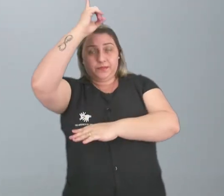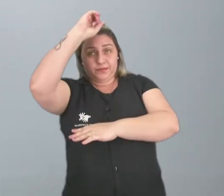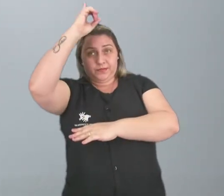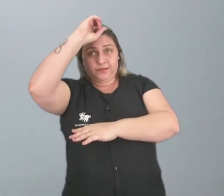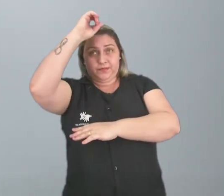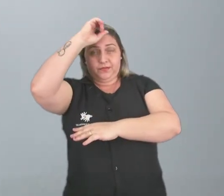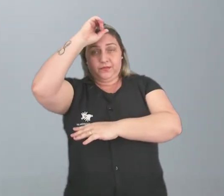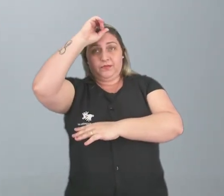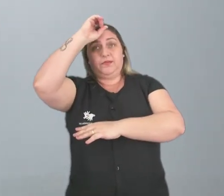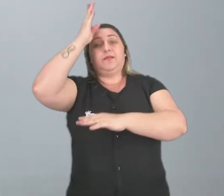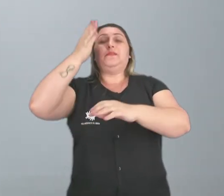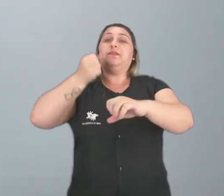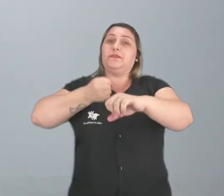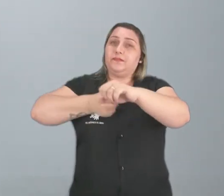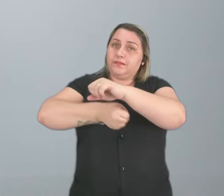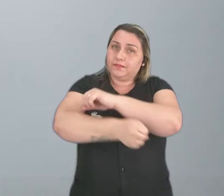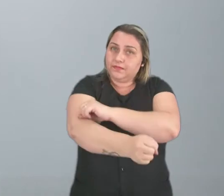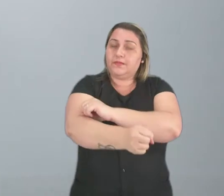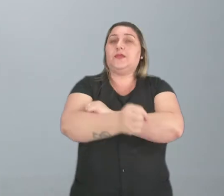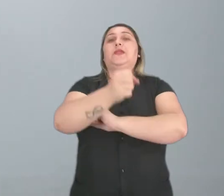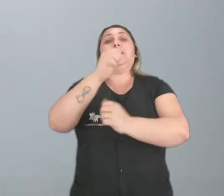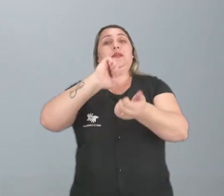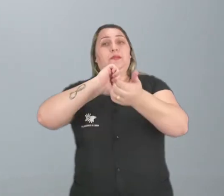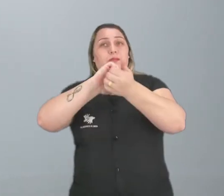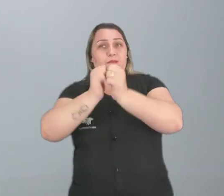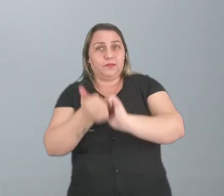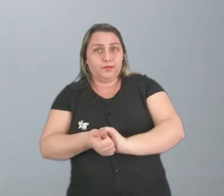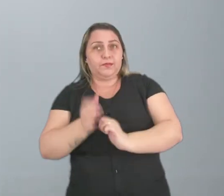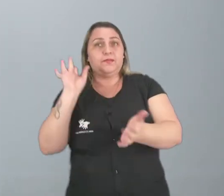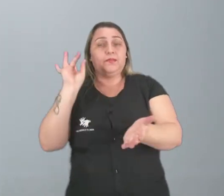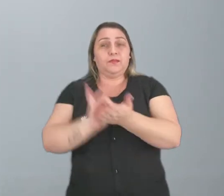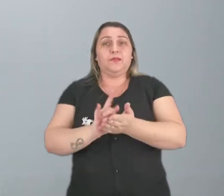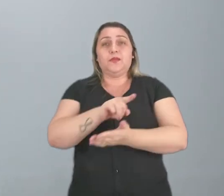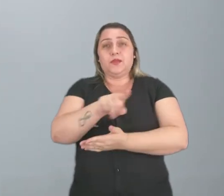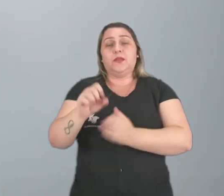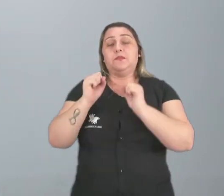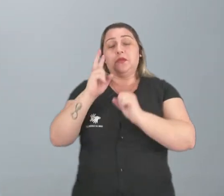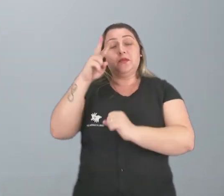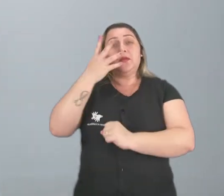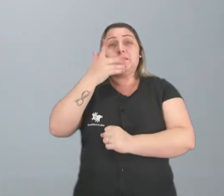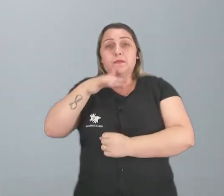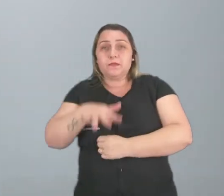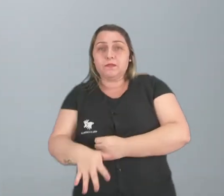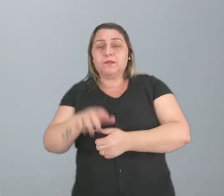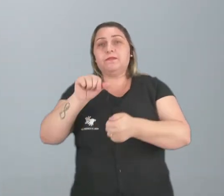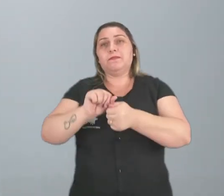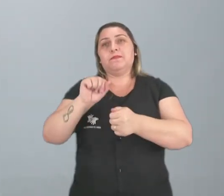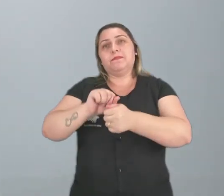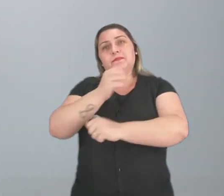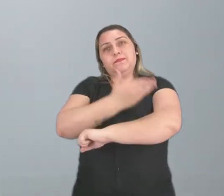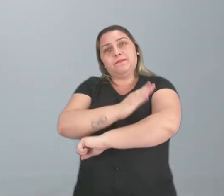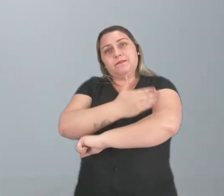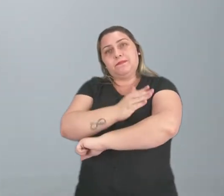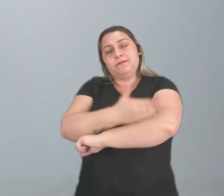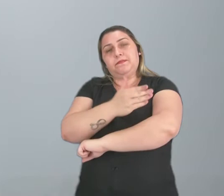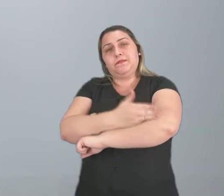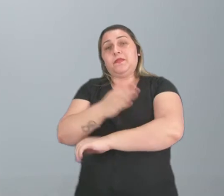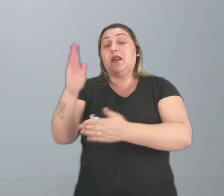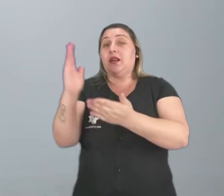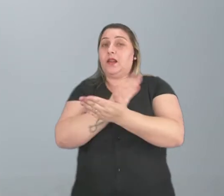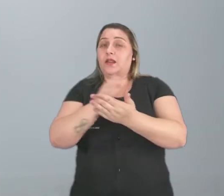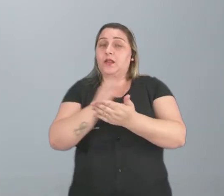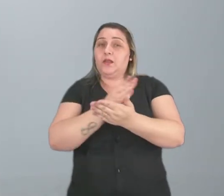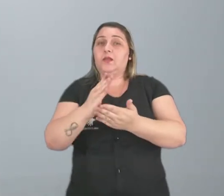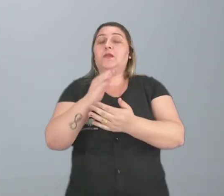resolve realmente entrar nesse ramo esportivo. E vocês podem ver que são crianças que estão fazendo aquelas atividades e que algumas